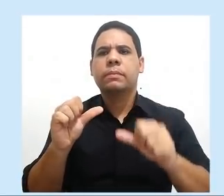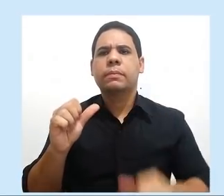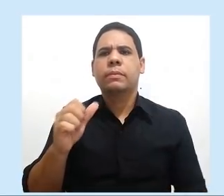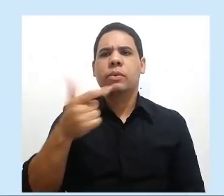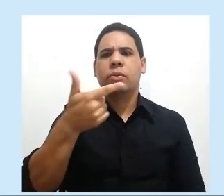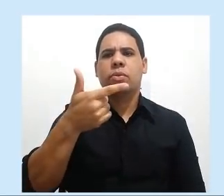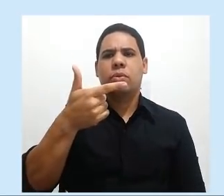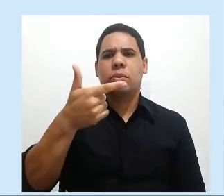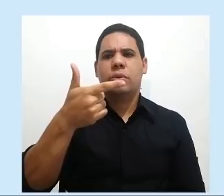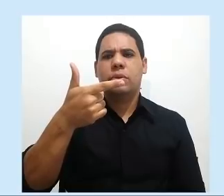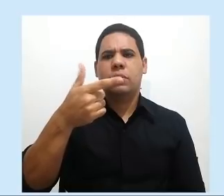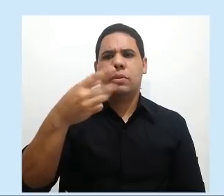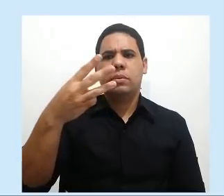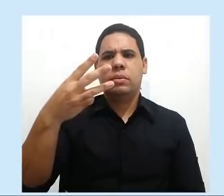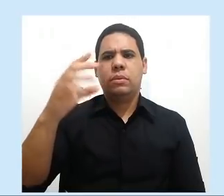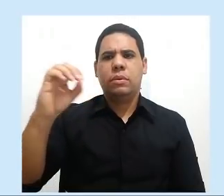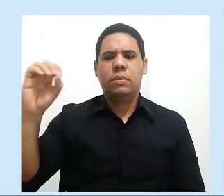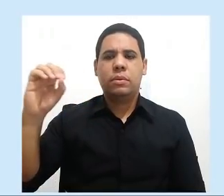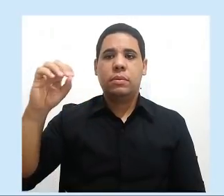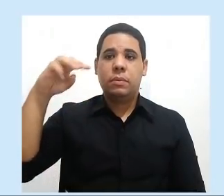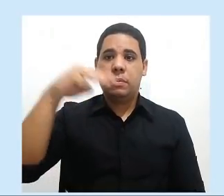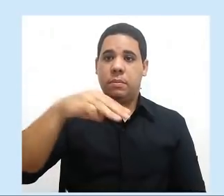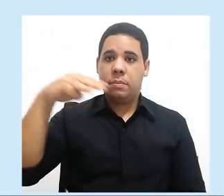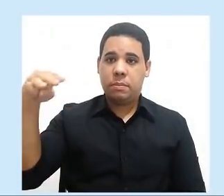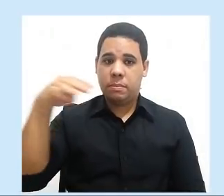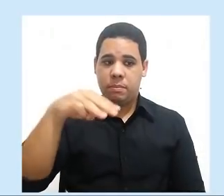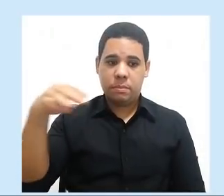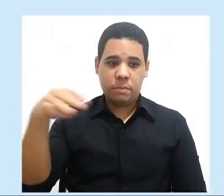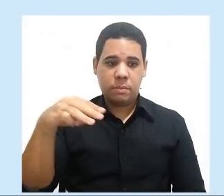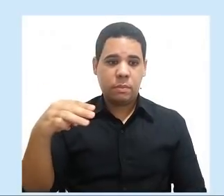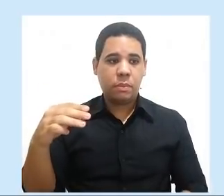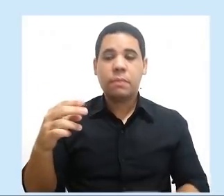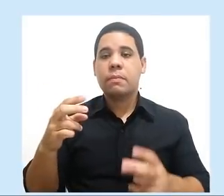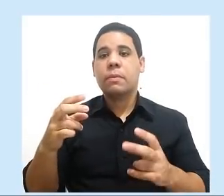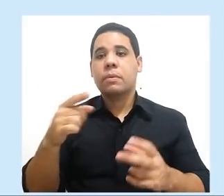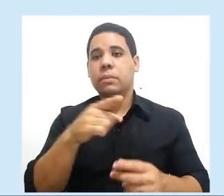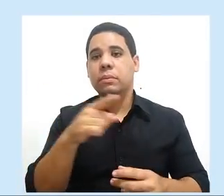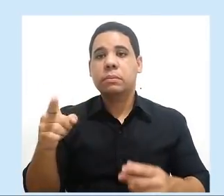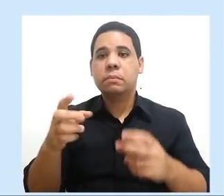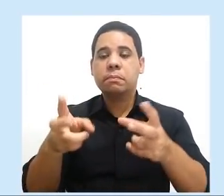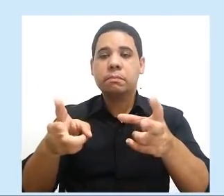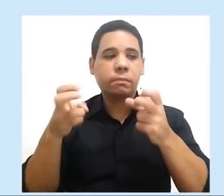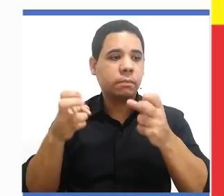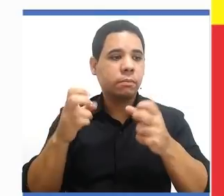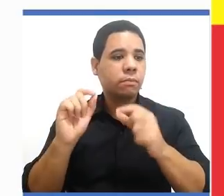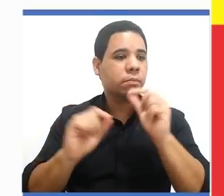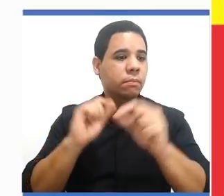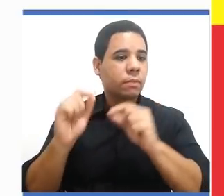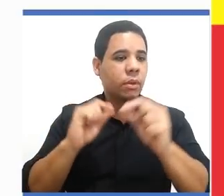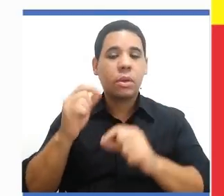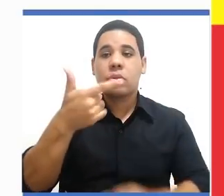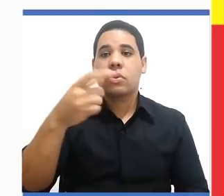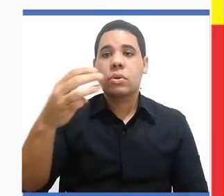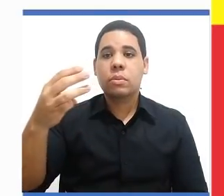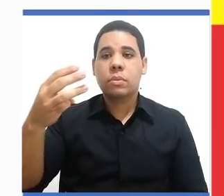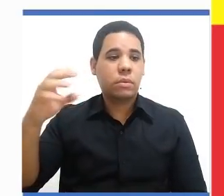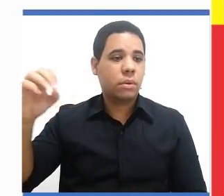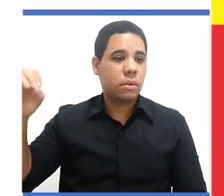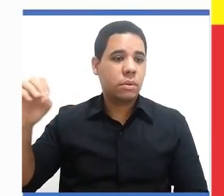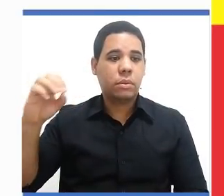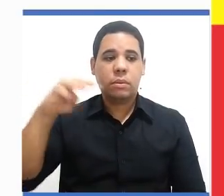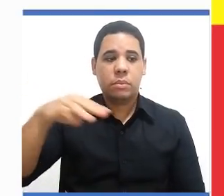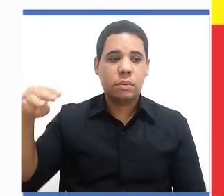de 2.300 milímetros. Você observe o seguinte, que 2.300 milímetros vai passar para a